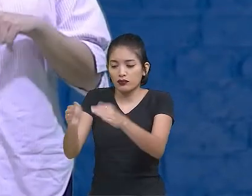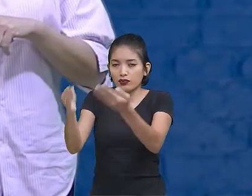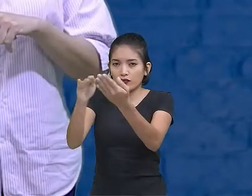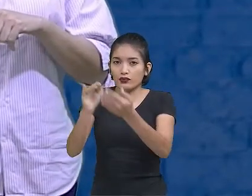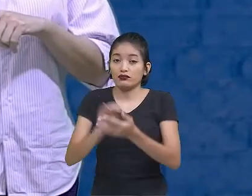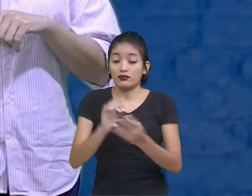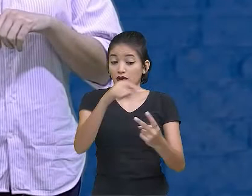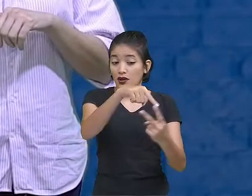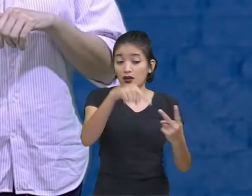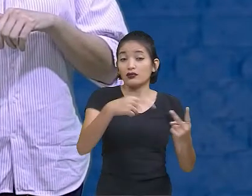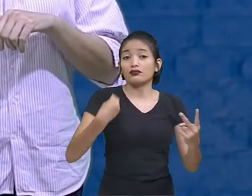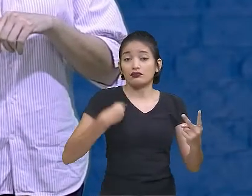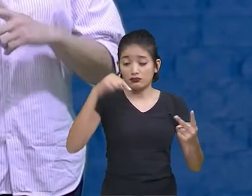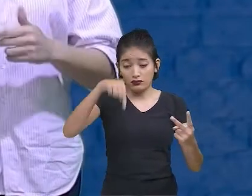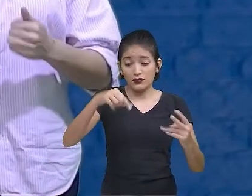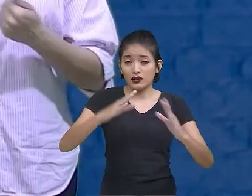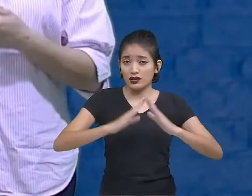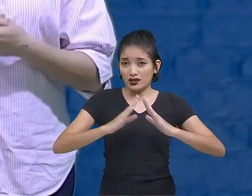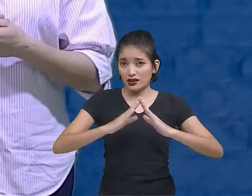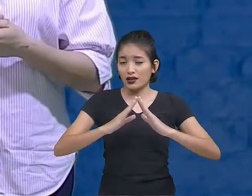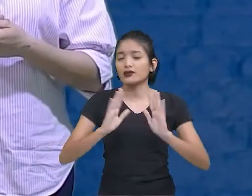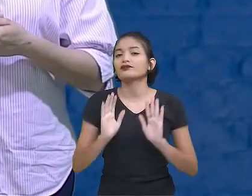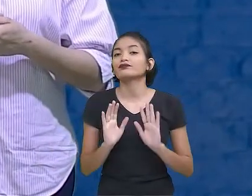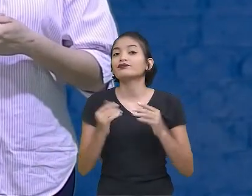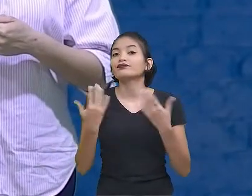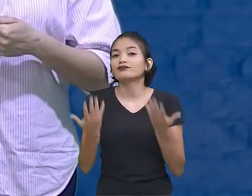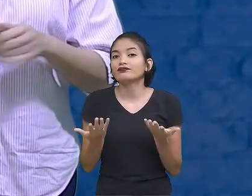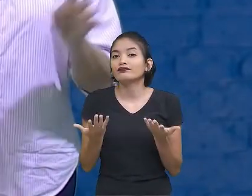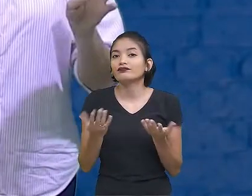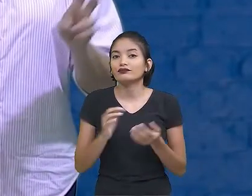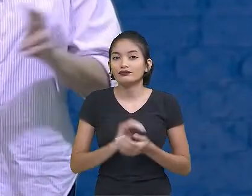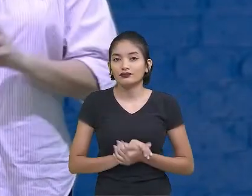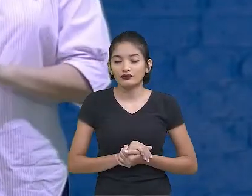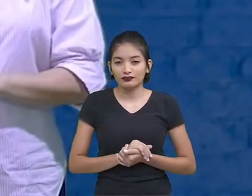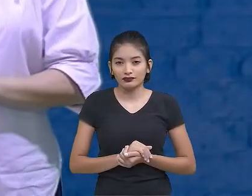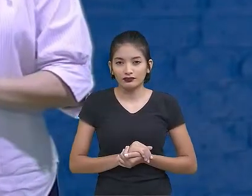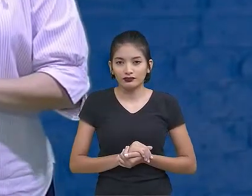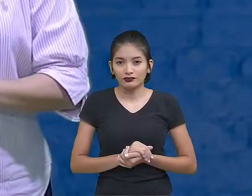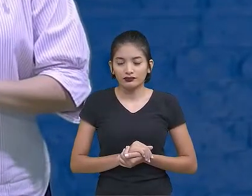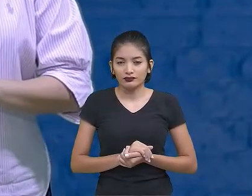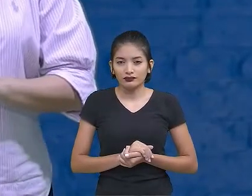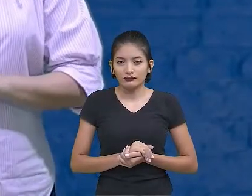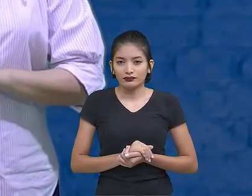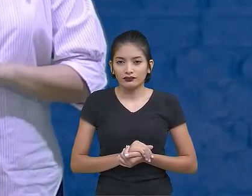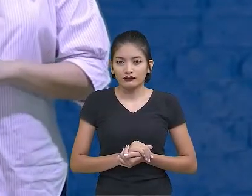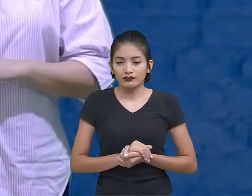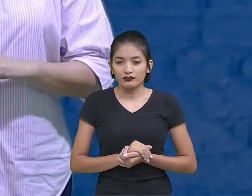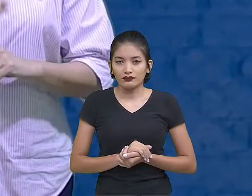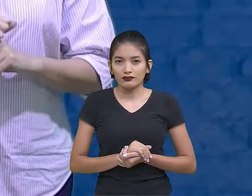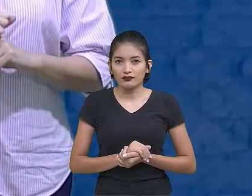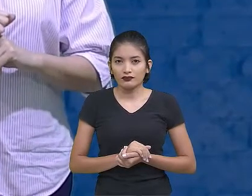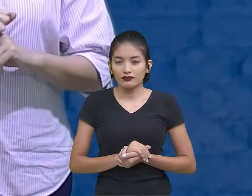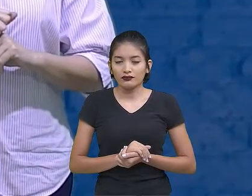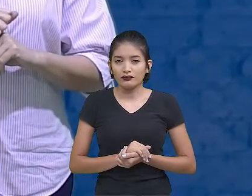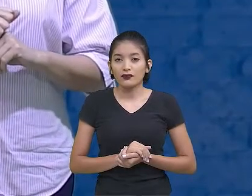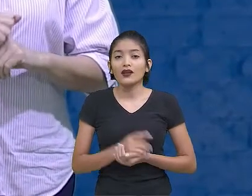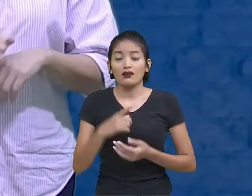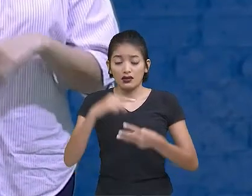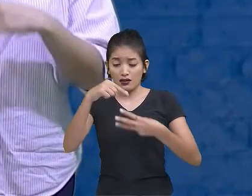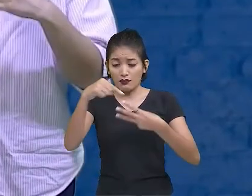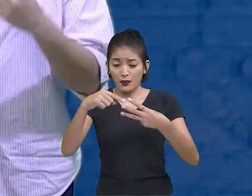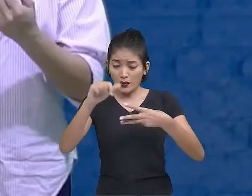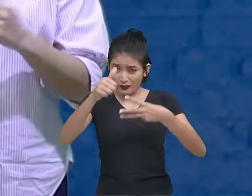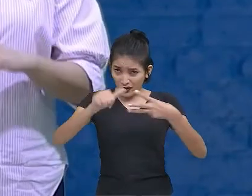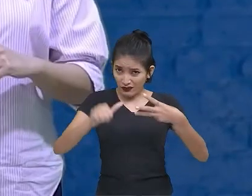e minha irmã. E aí? Vai passar pelas 3 peneiras? Que situação,